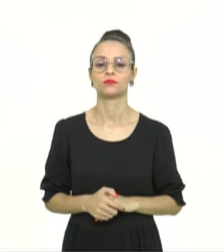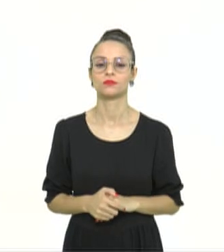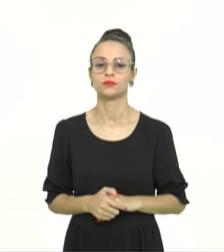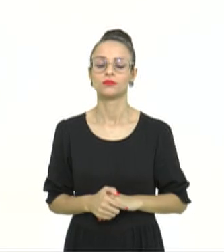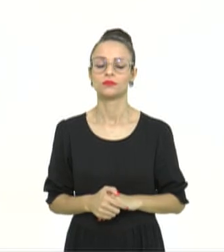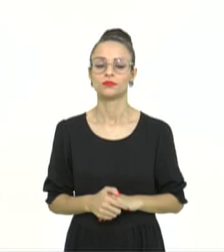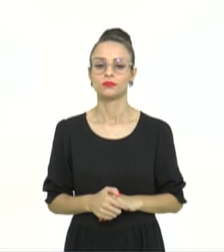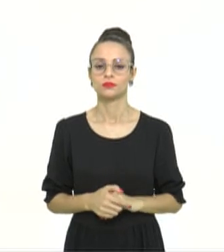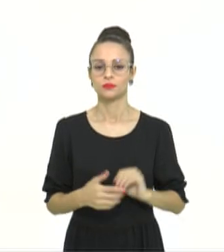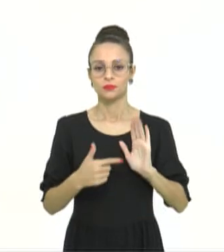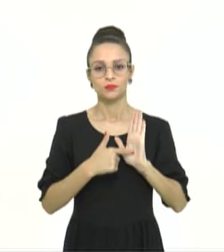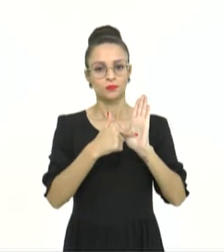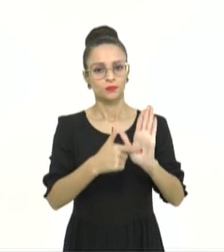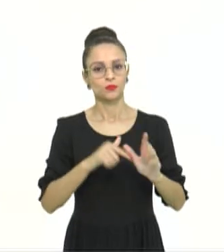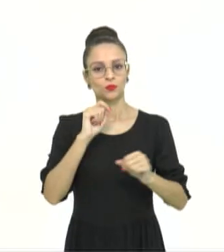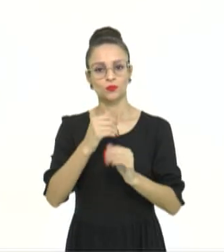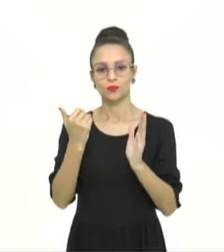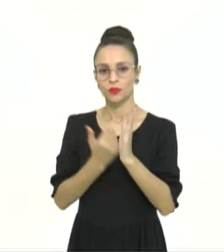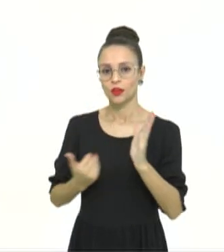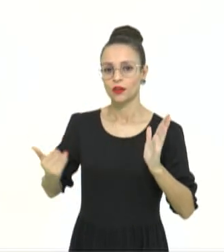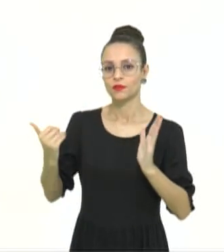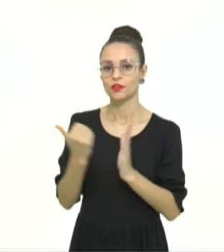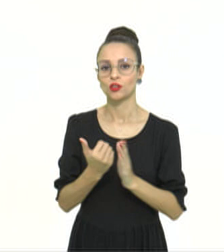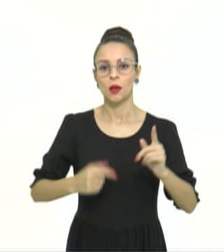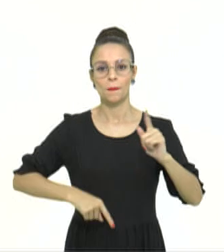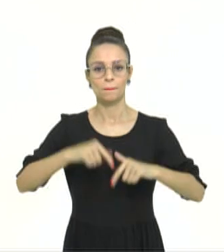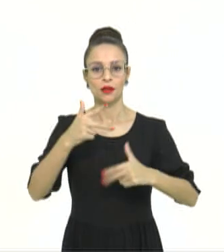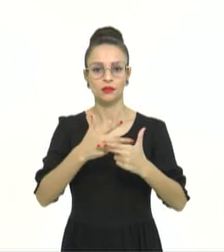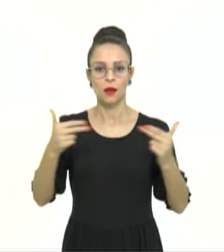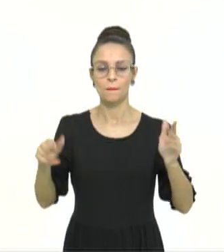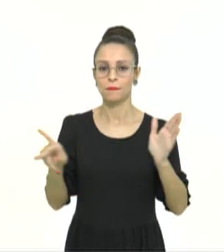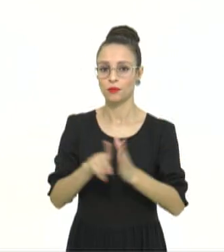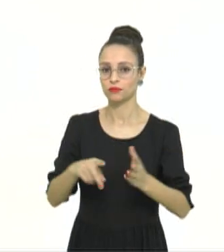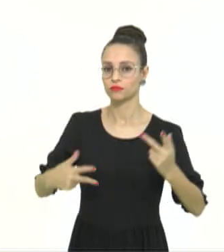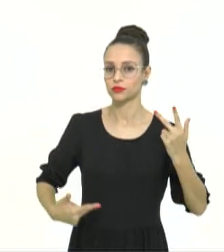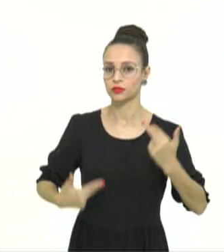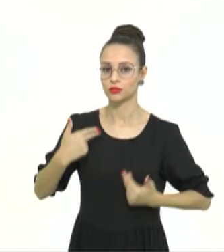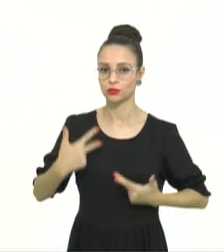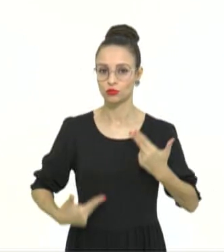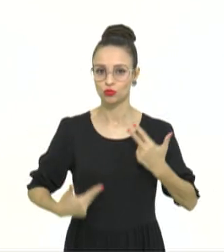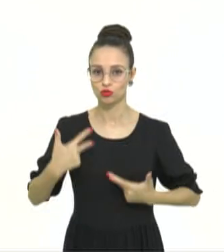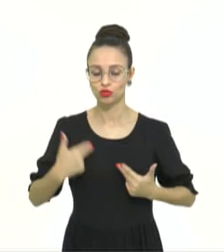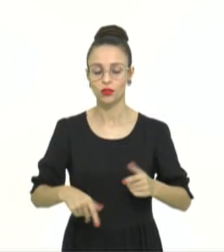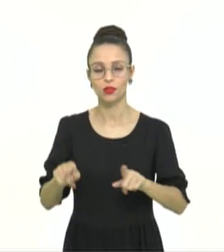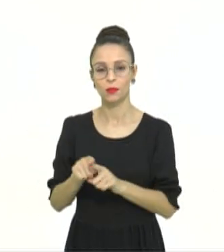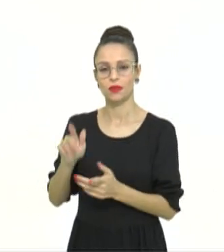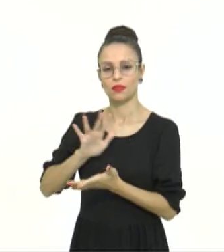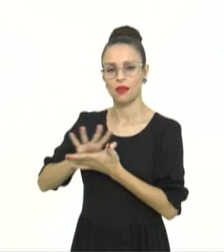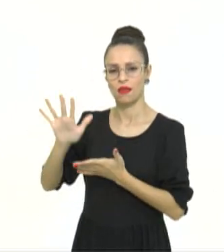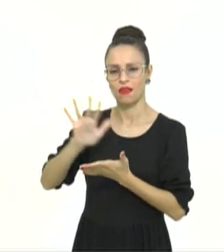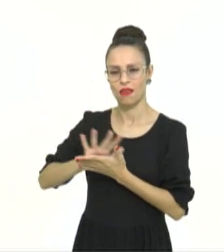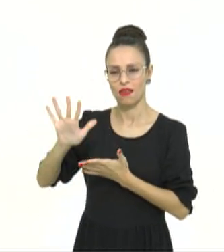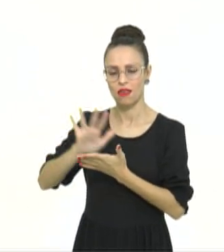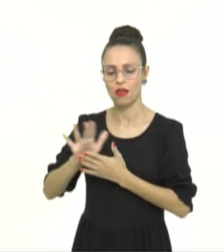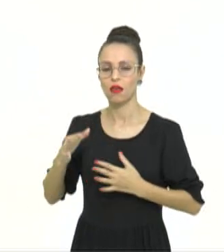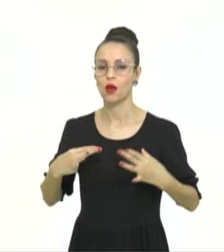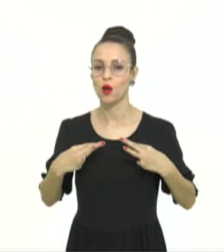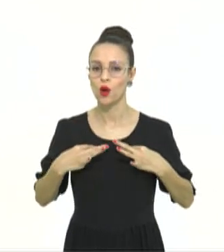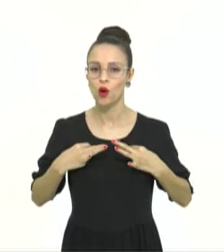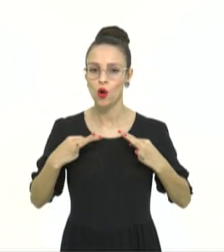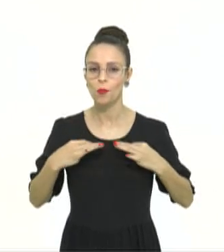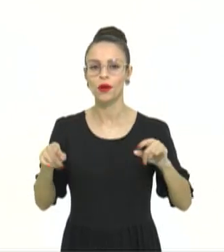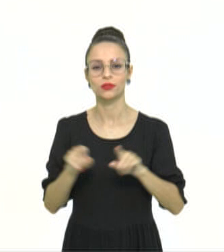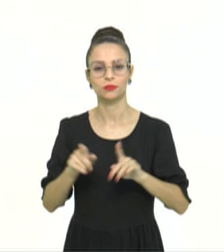Se manifesta com exageros nos recursos às cirurgias plásticas, gastos excessivos com roupa e